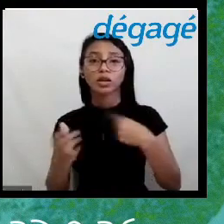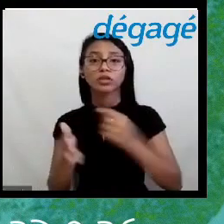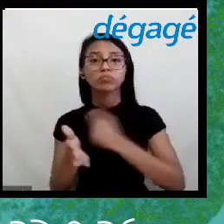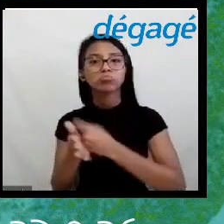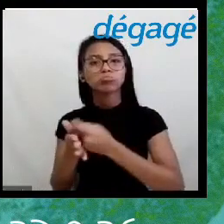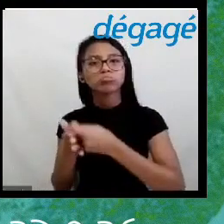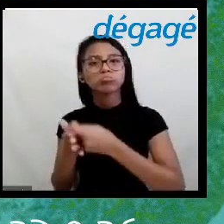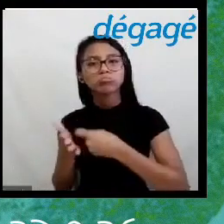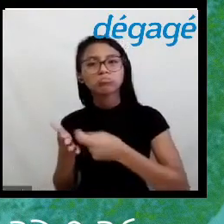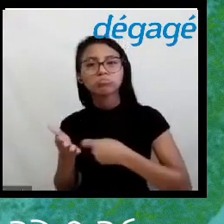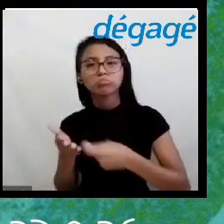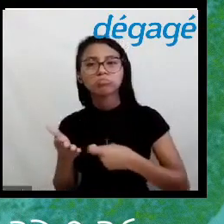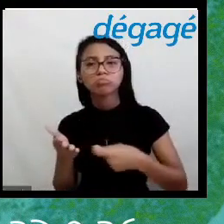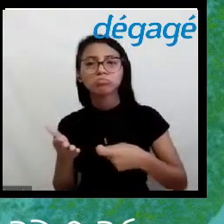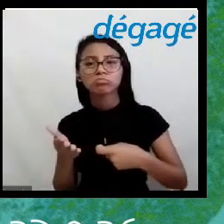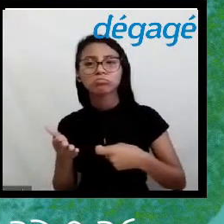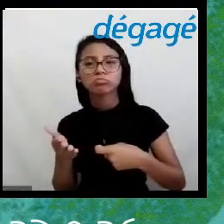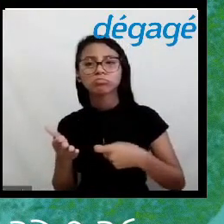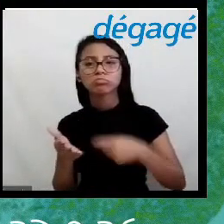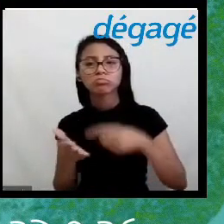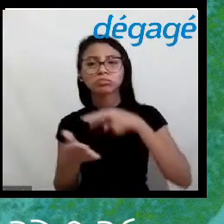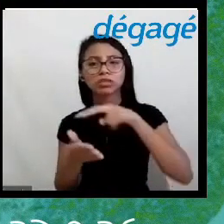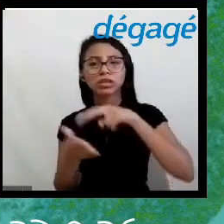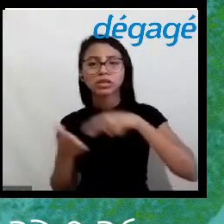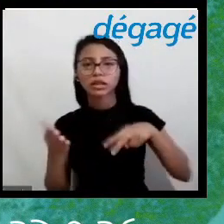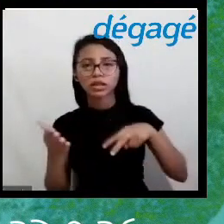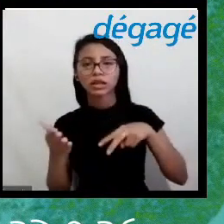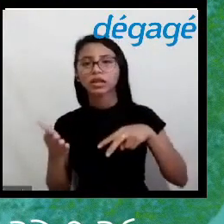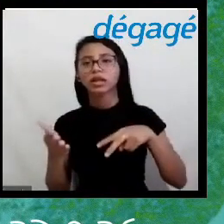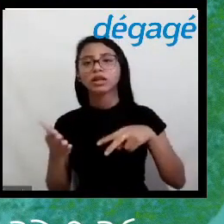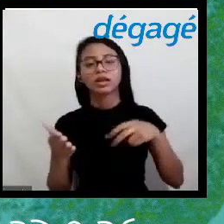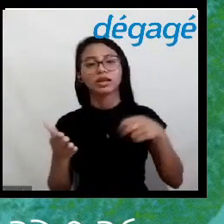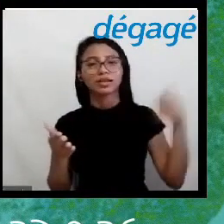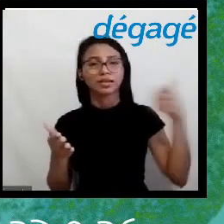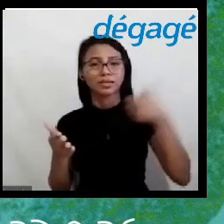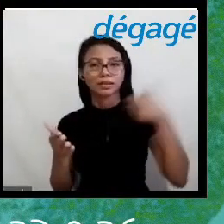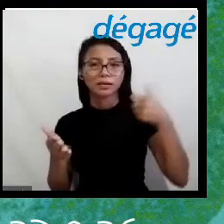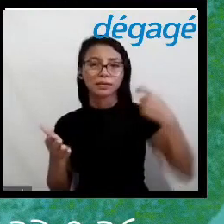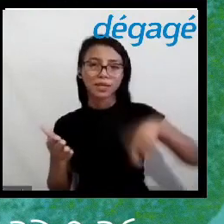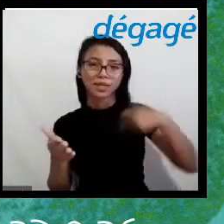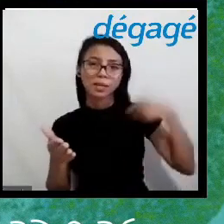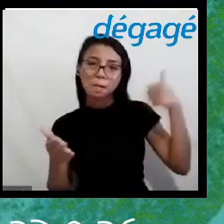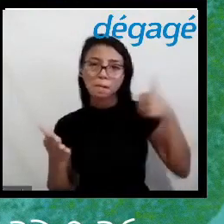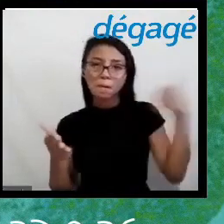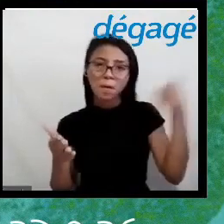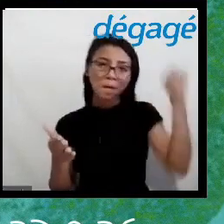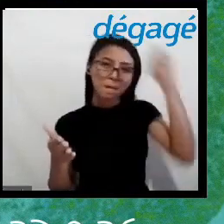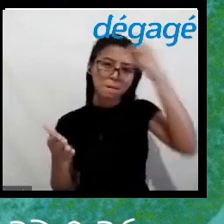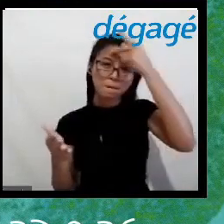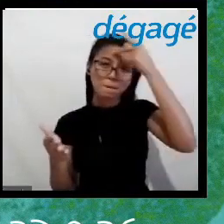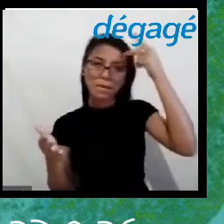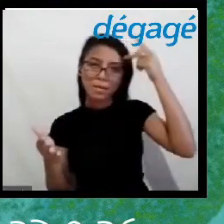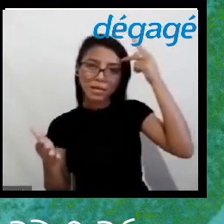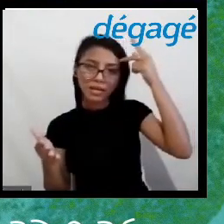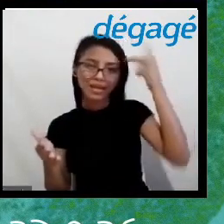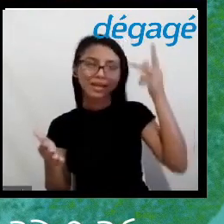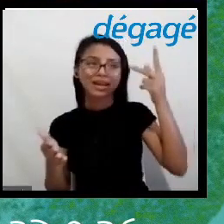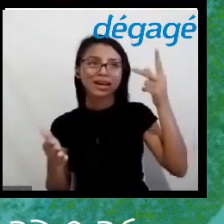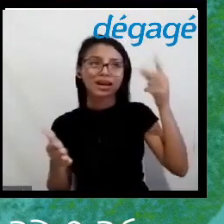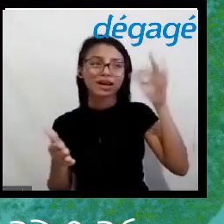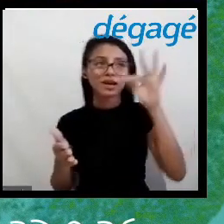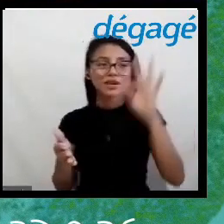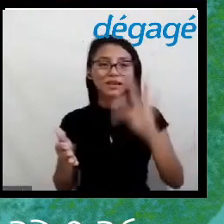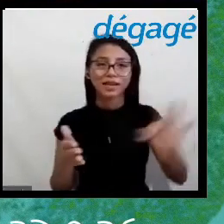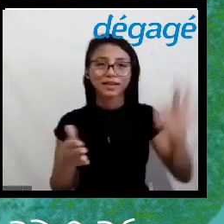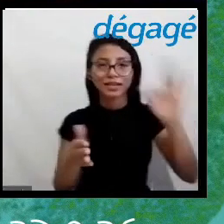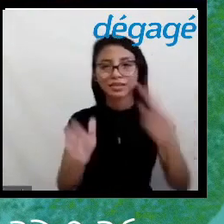a minha escrita foi toda em primeira pessoa, né? Em vez de fazer o artigo científico em terceira, eu estruturei essa